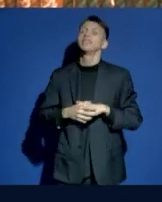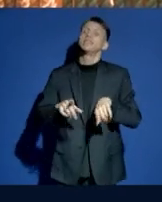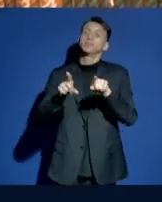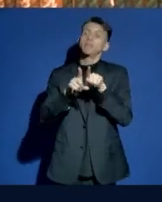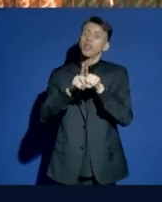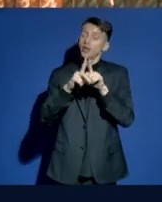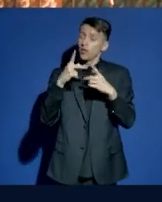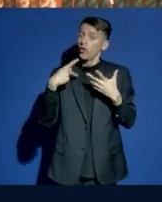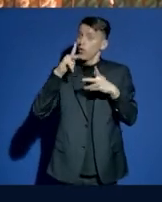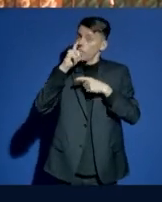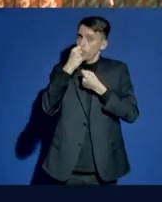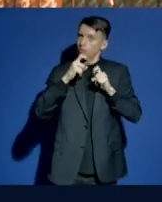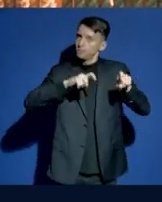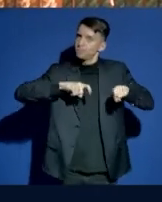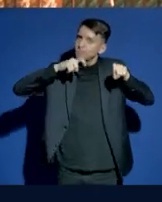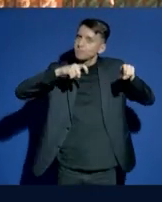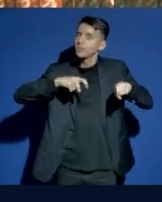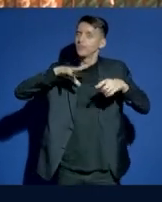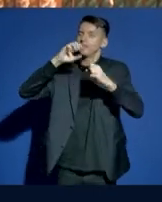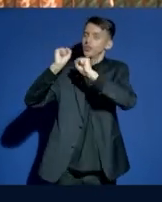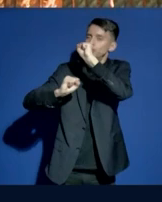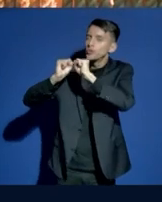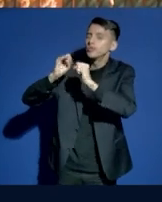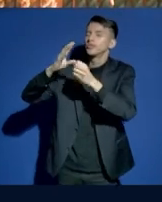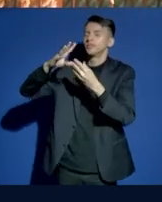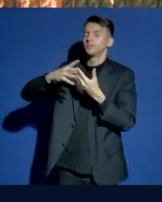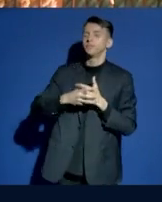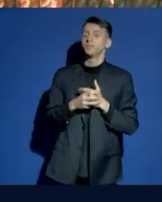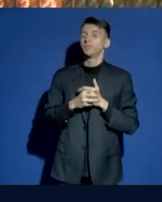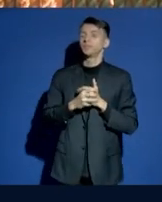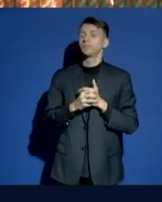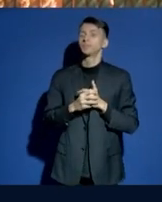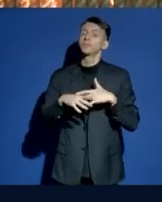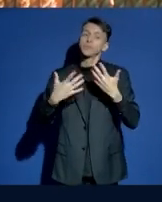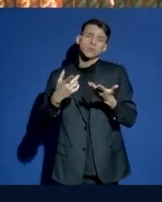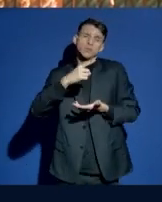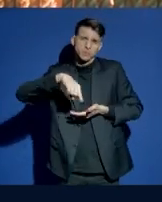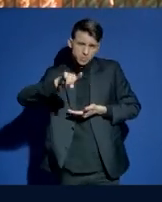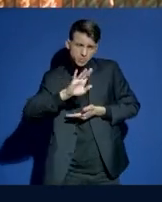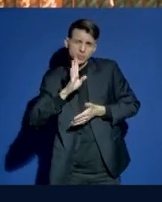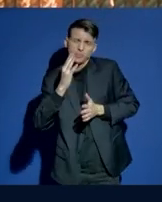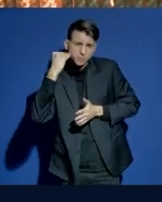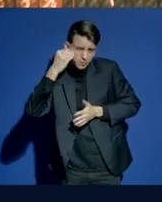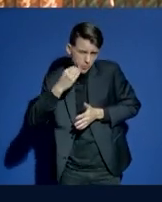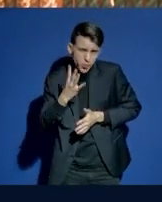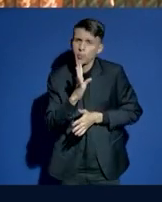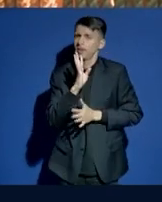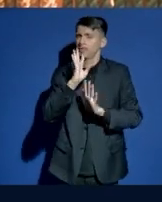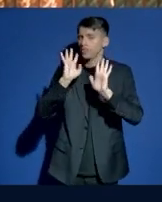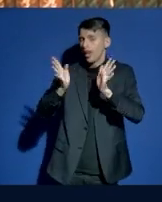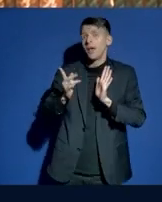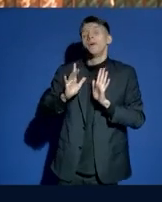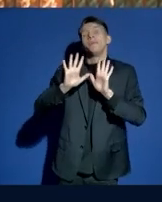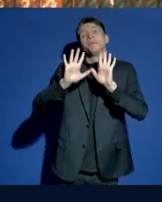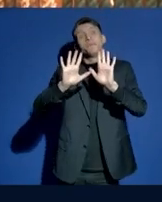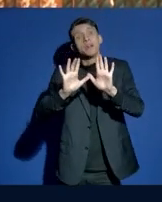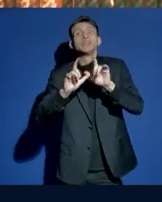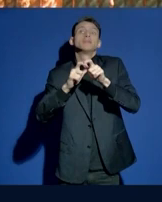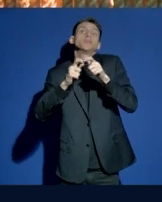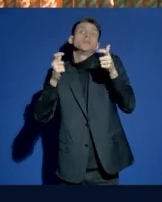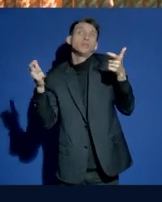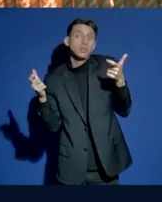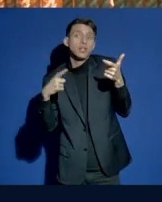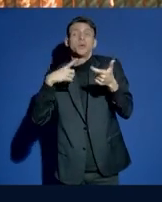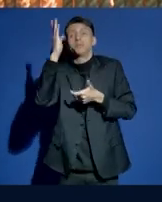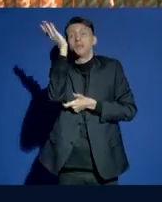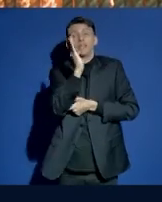no campo acho que talvez não é novidade para muita gente que tá aqui no salão Mas para muitos aqui fora o